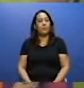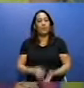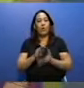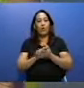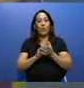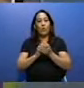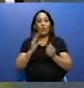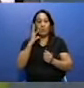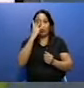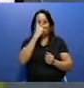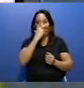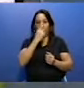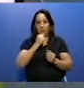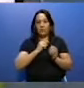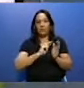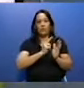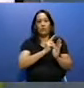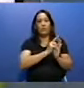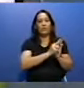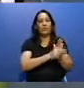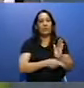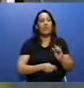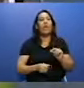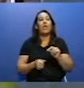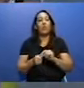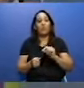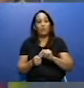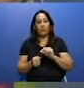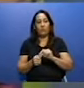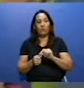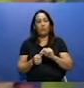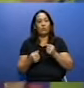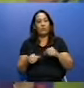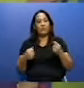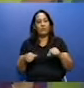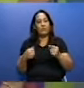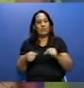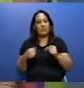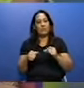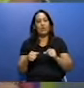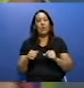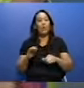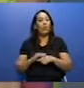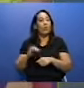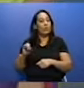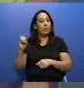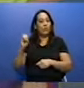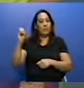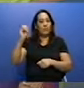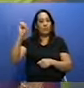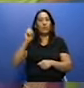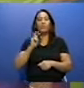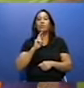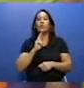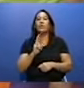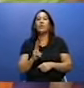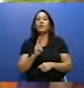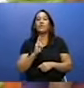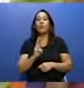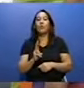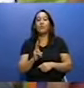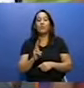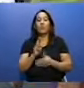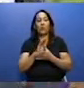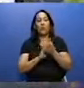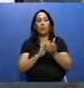O desenho você pode fazer, tá? Mas o mais importante mesmo é a resposta. Copia lá